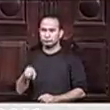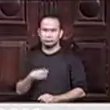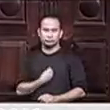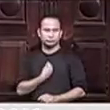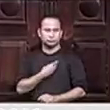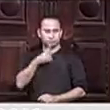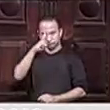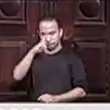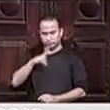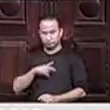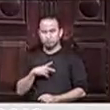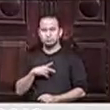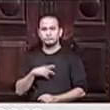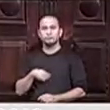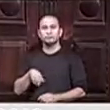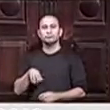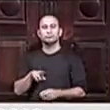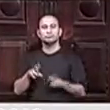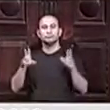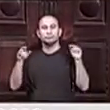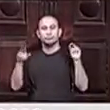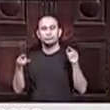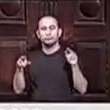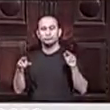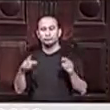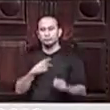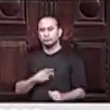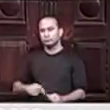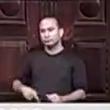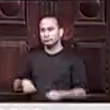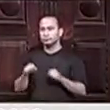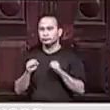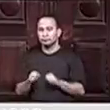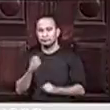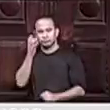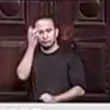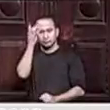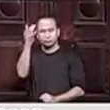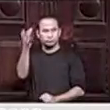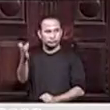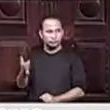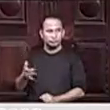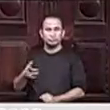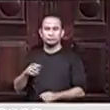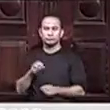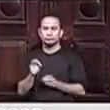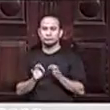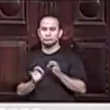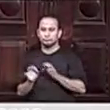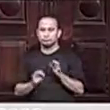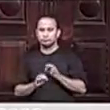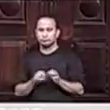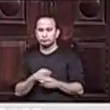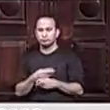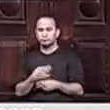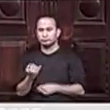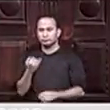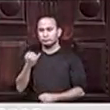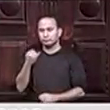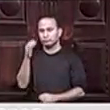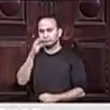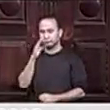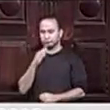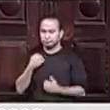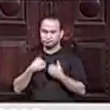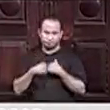O argumento que a manutenção do presidente poderia facilitar a tramitação de reformas importantes para o Brasil não